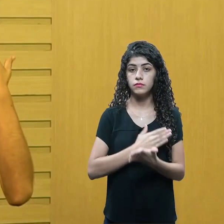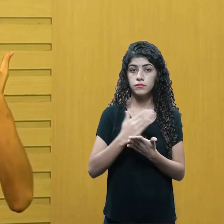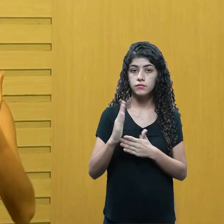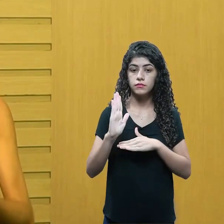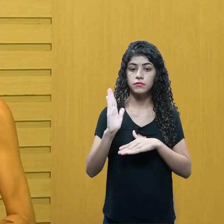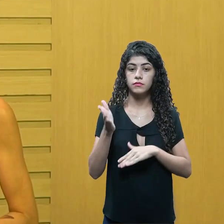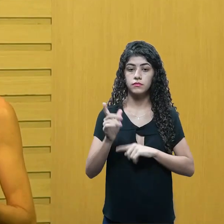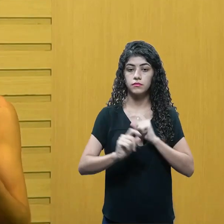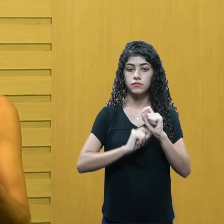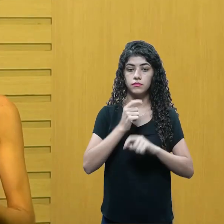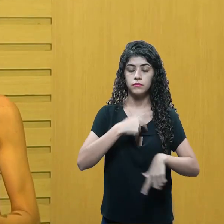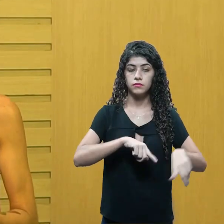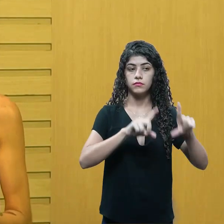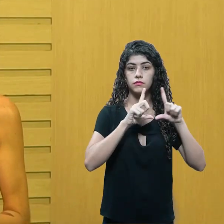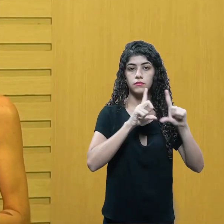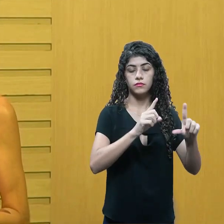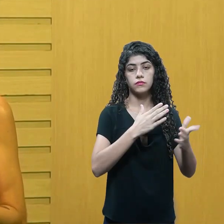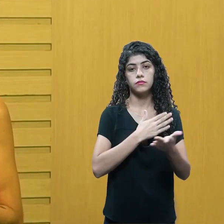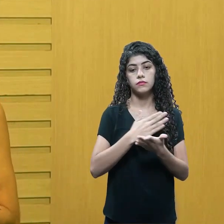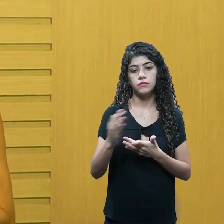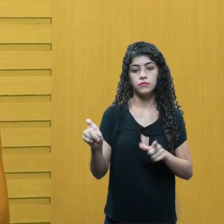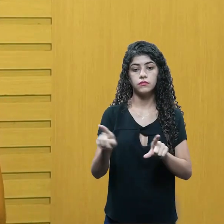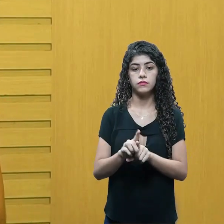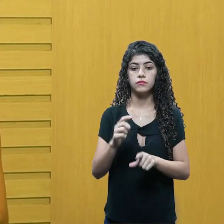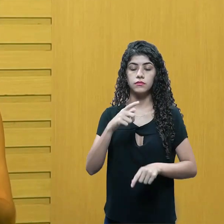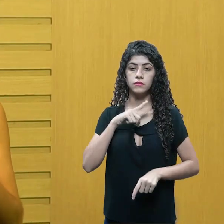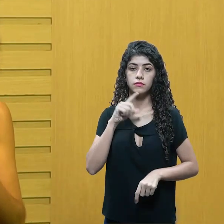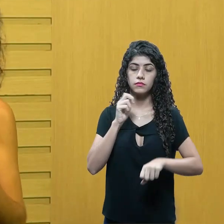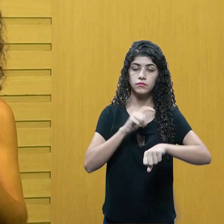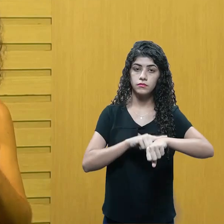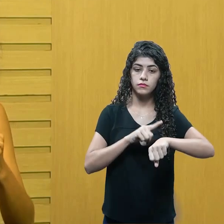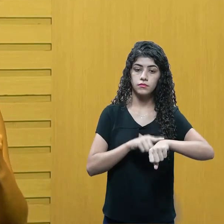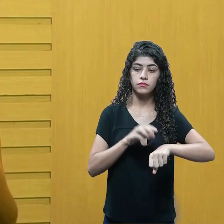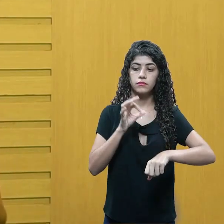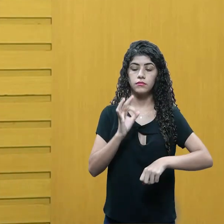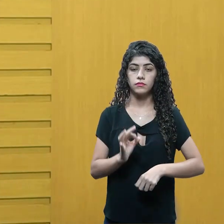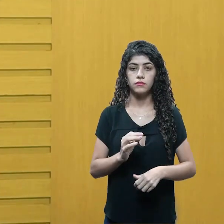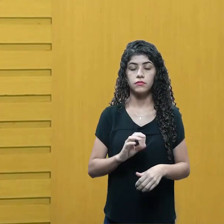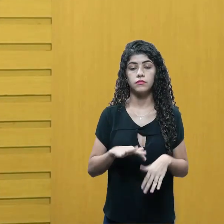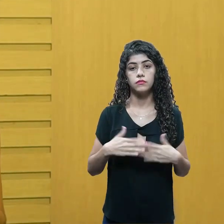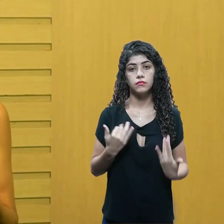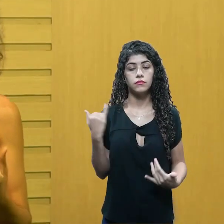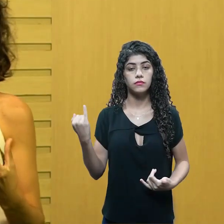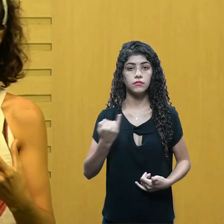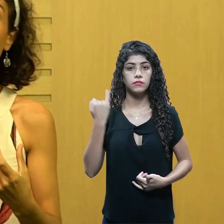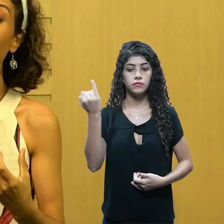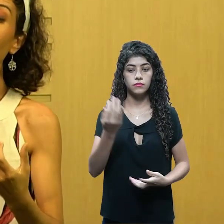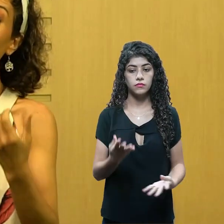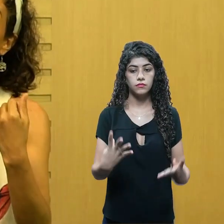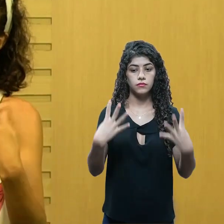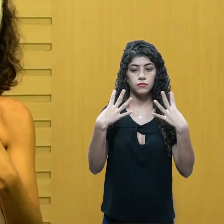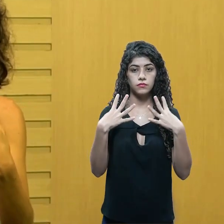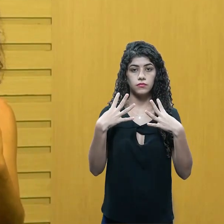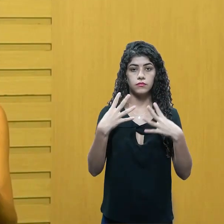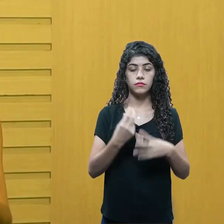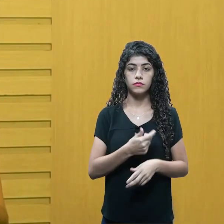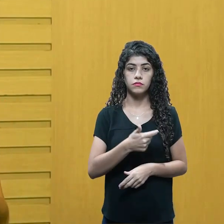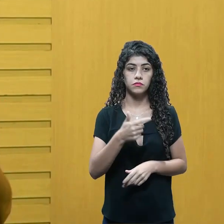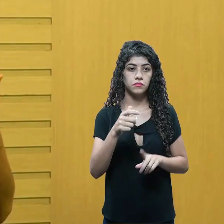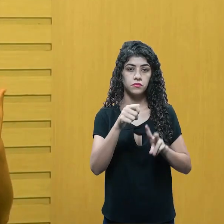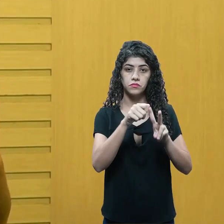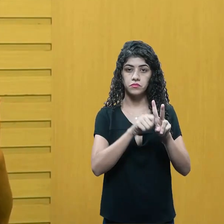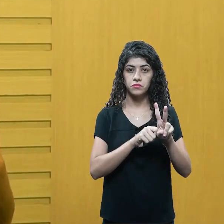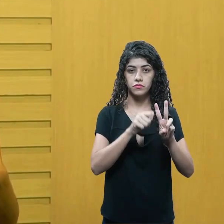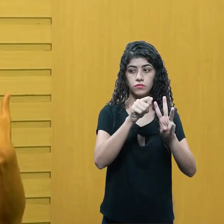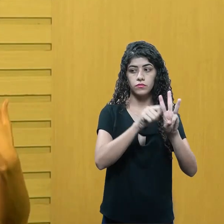e já começar a iniciar os processos de emissão do certificado, porque ele tem um tempo para ser emitido. Então, é importante que esteja atento